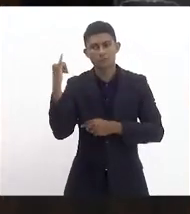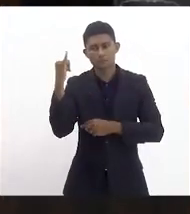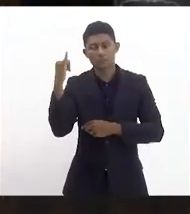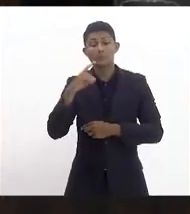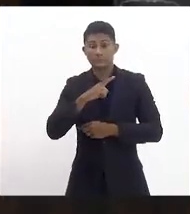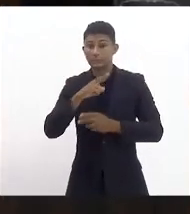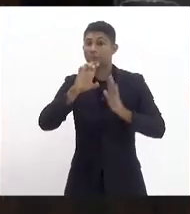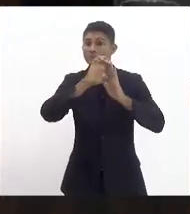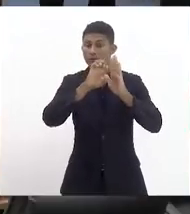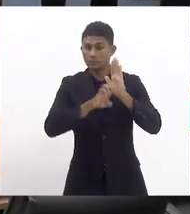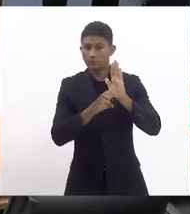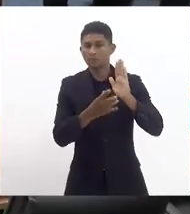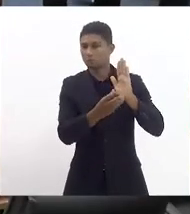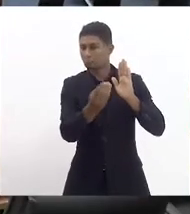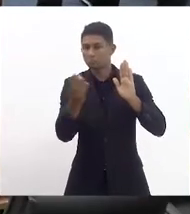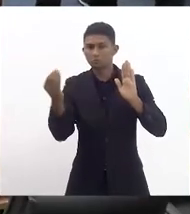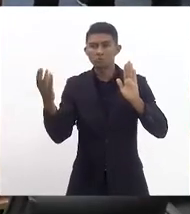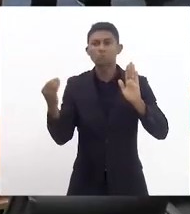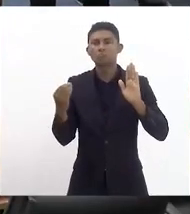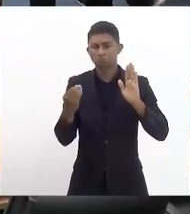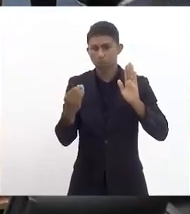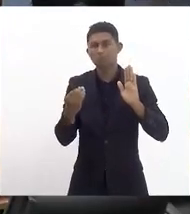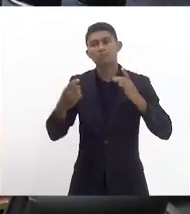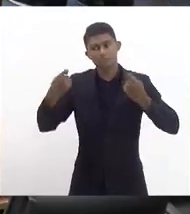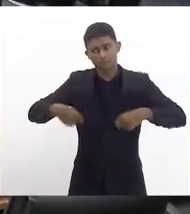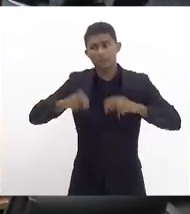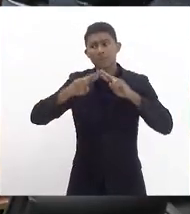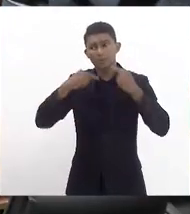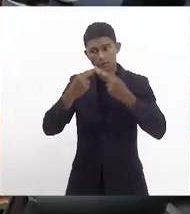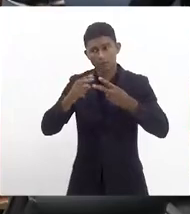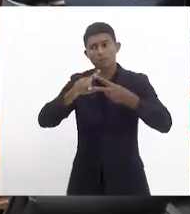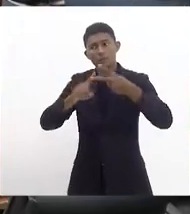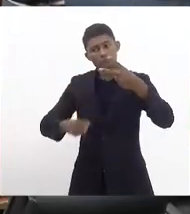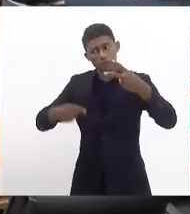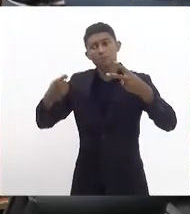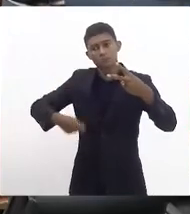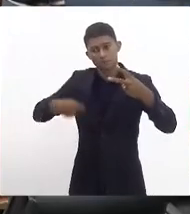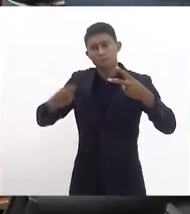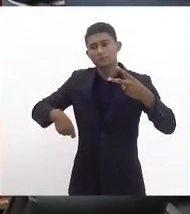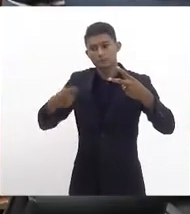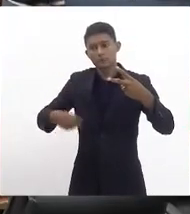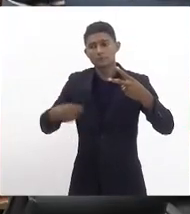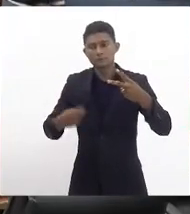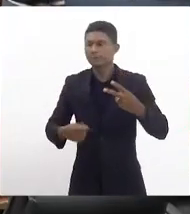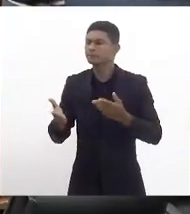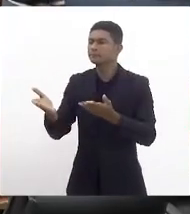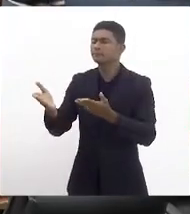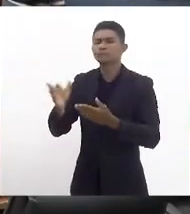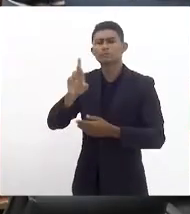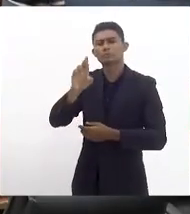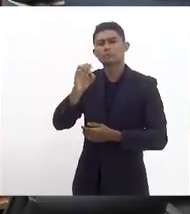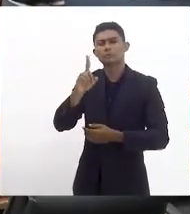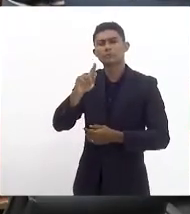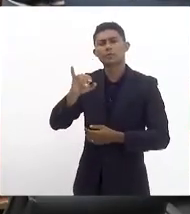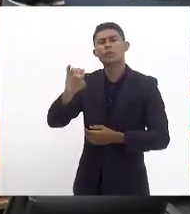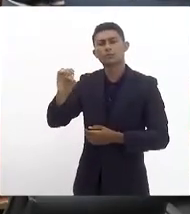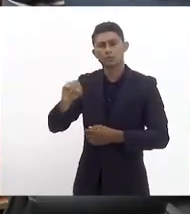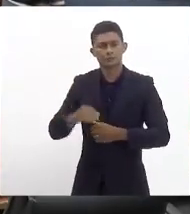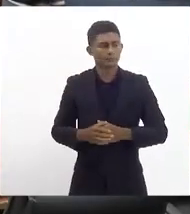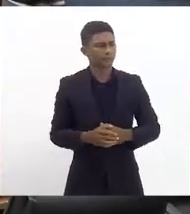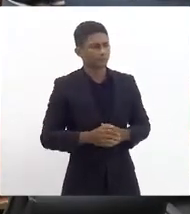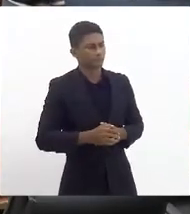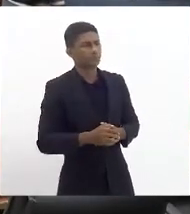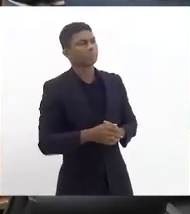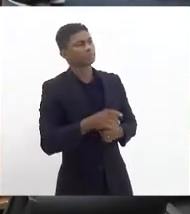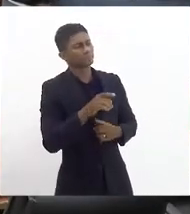emendas. Presidente, me permite? Temos que fazer, no mínimo, duas audiências. Deputado, acertada. Deputado Rodrigo, em seguida, deputada Mar. Presidente, acertada